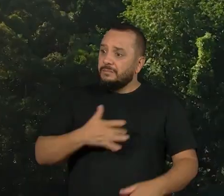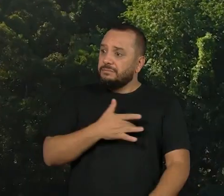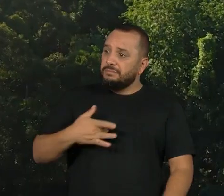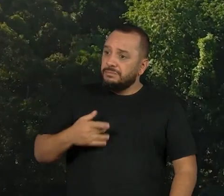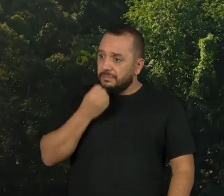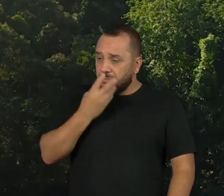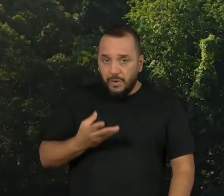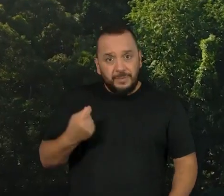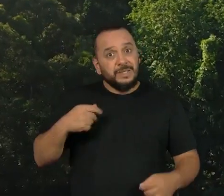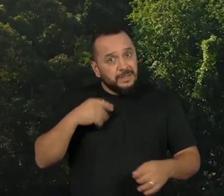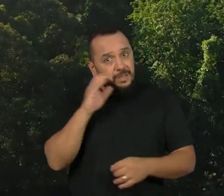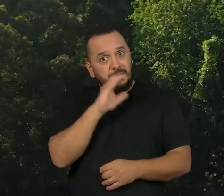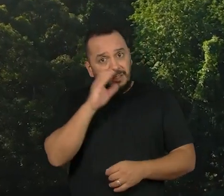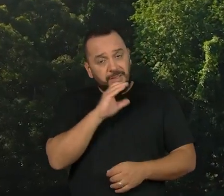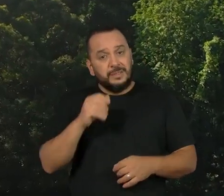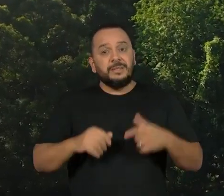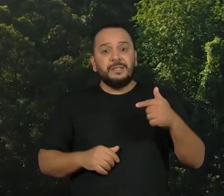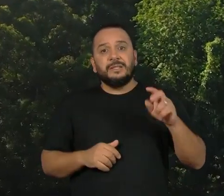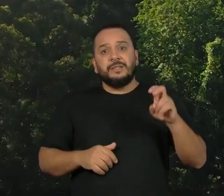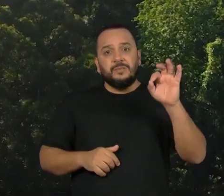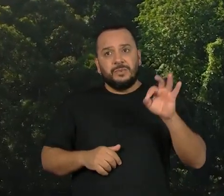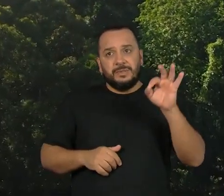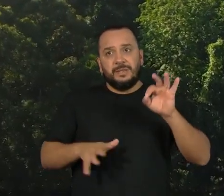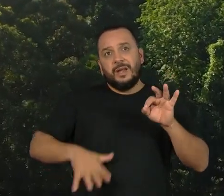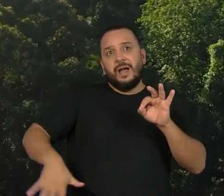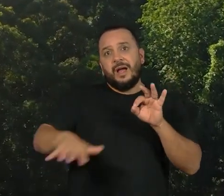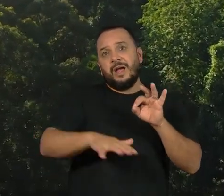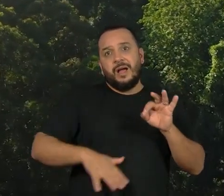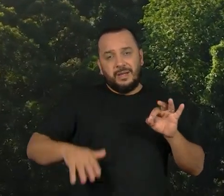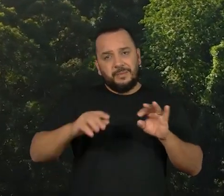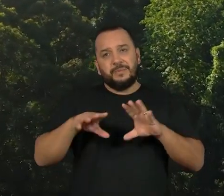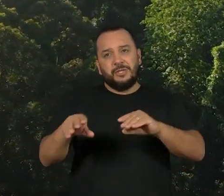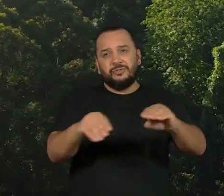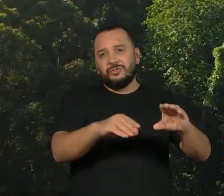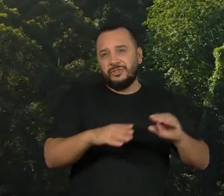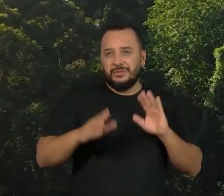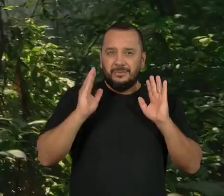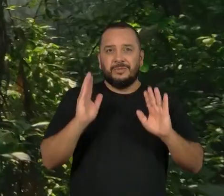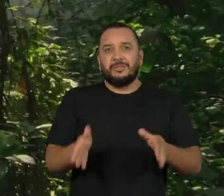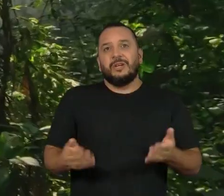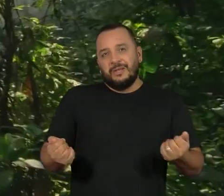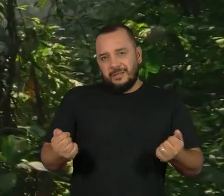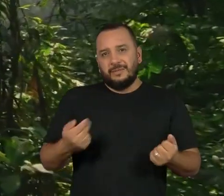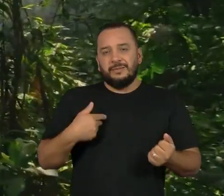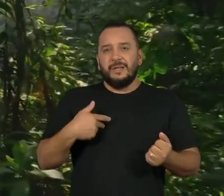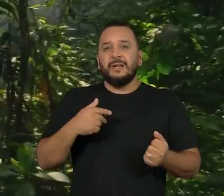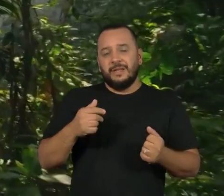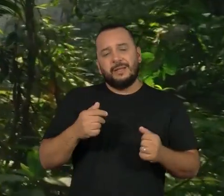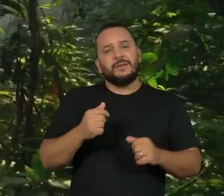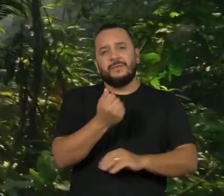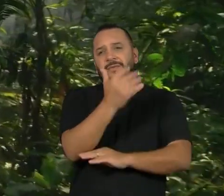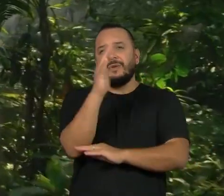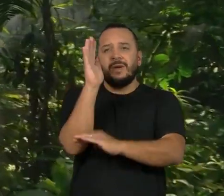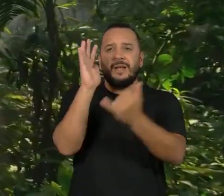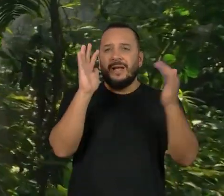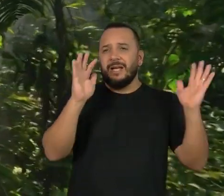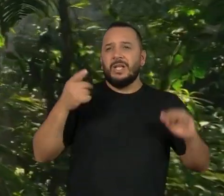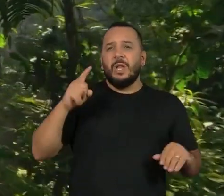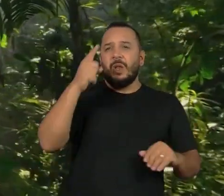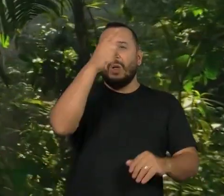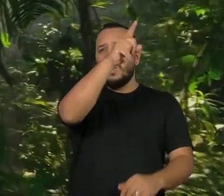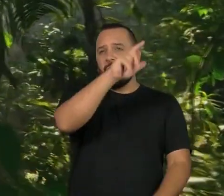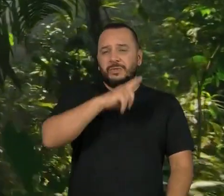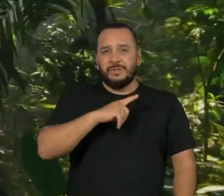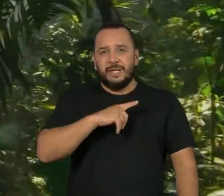75% das áreas terrestres do mundo foram alteradas. O silêncio reina em florestas tropicais remotas, com